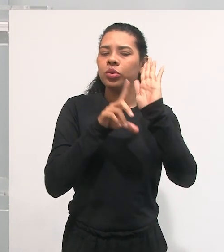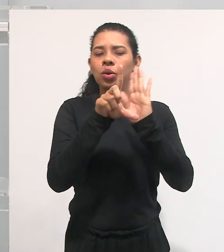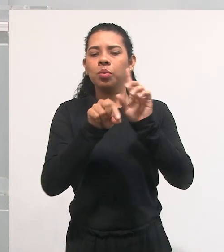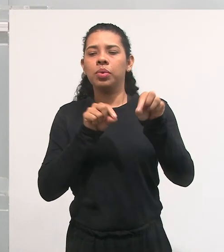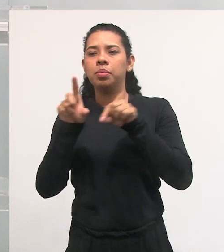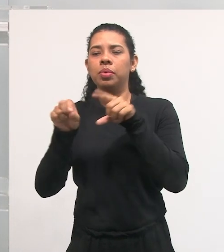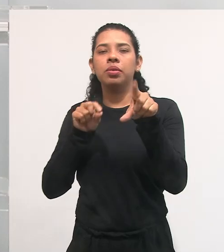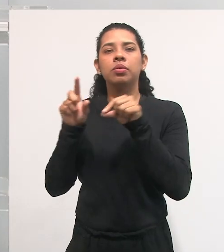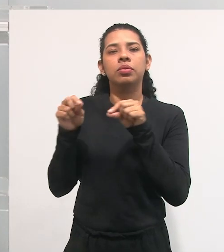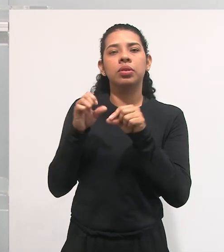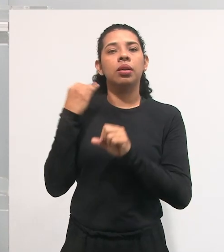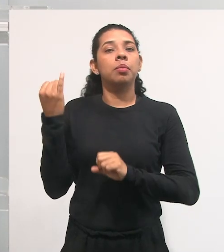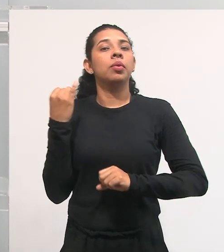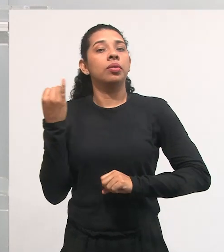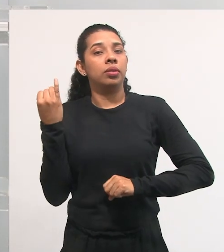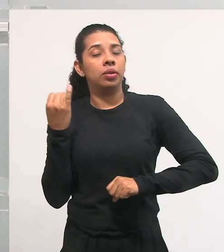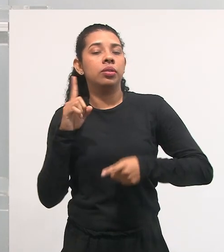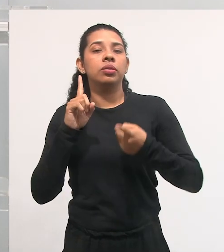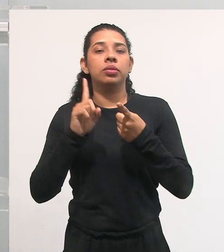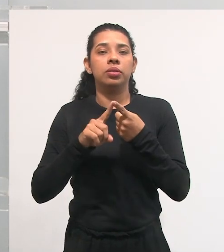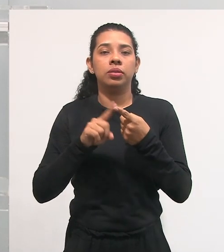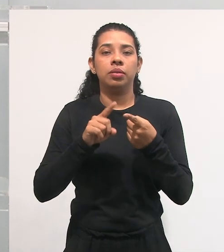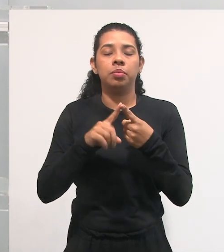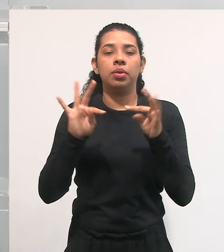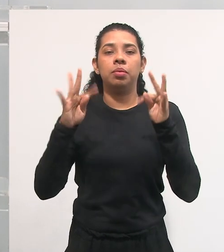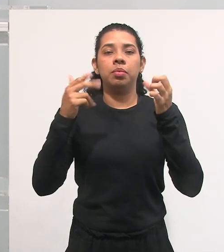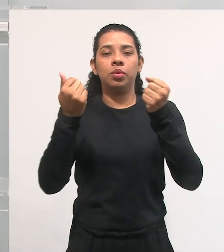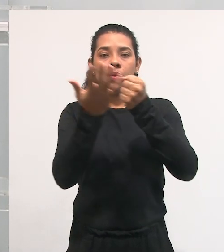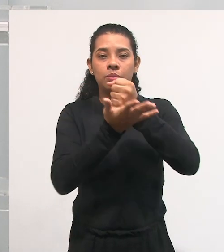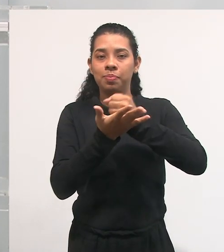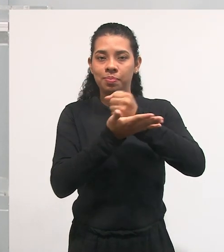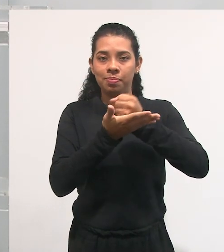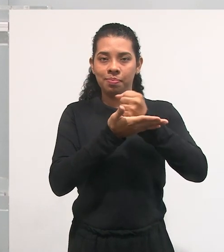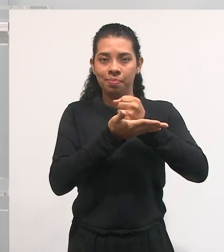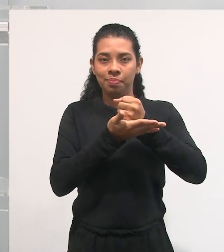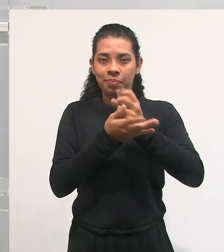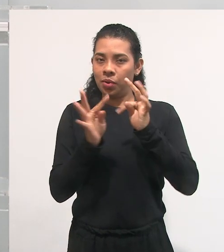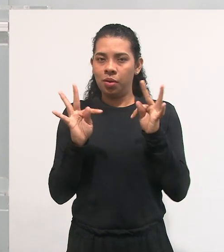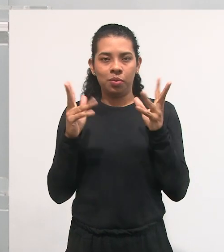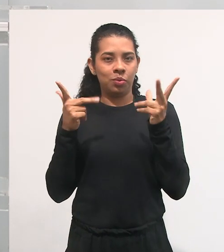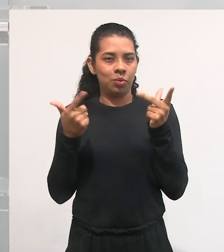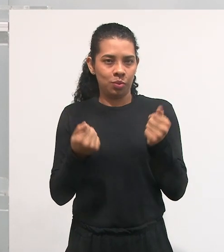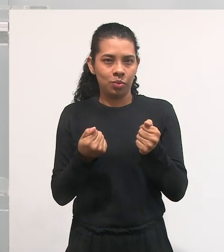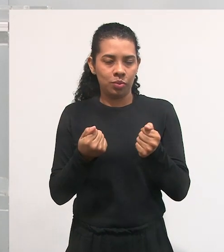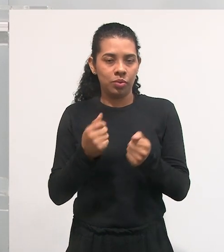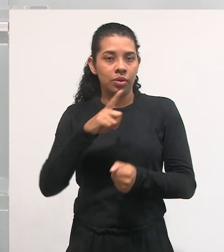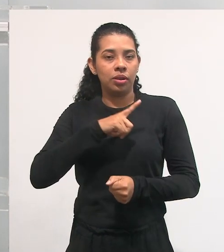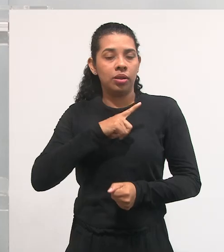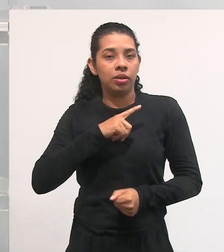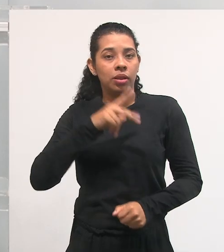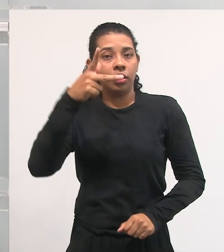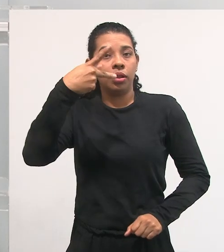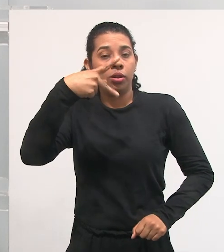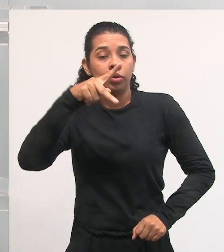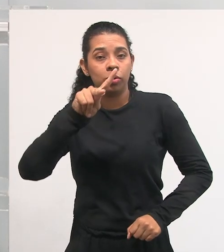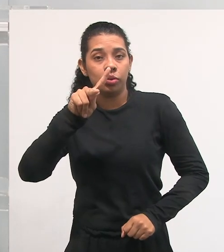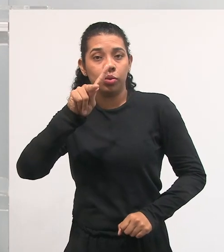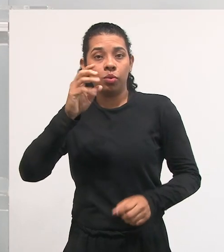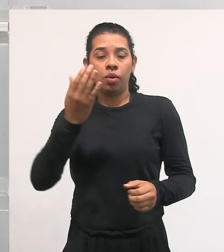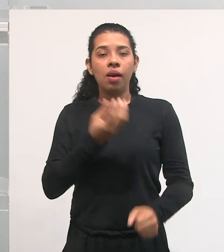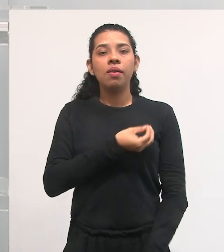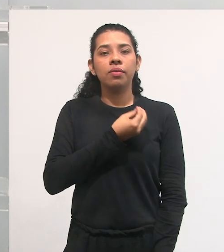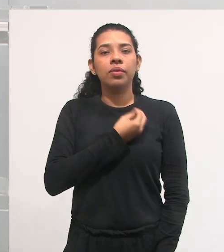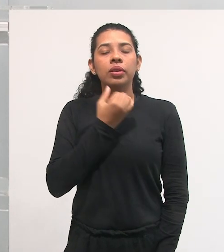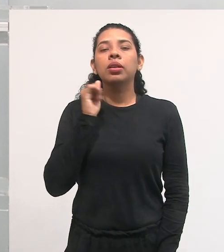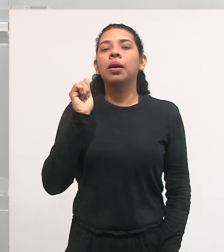essenciais e aqueles que não estão previstos na base comum, mas que têm a ver com a sua realidade. Então, por exemplo, a Secretaria de Estado da